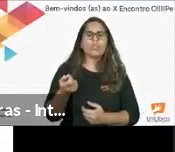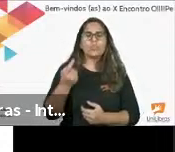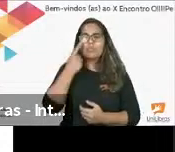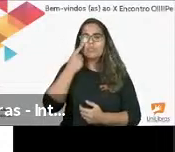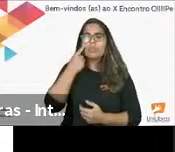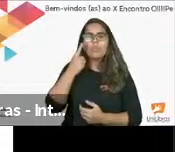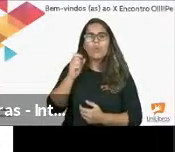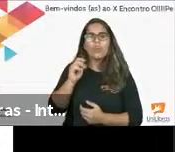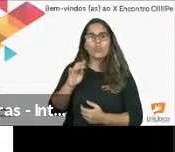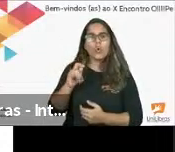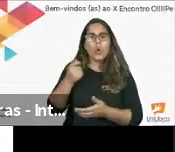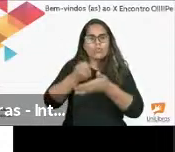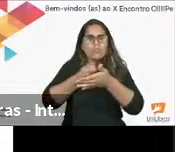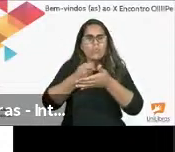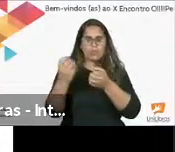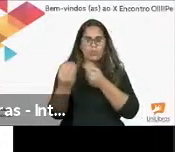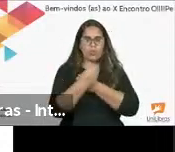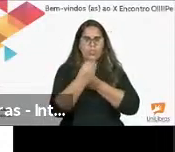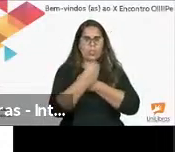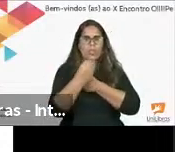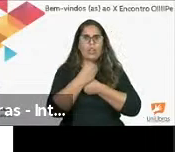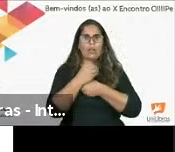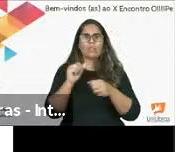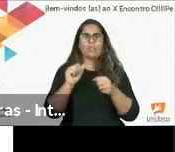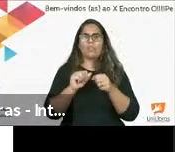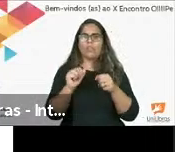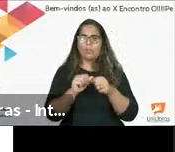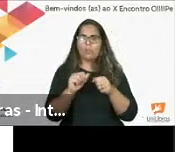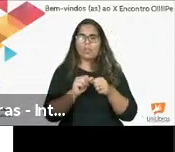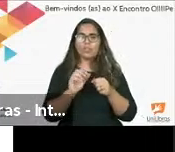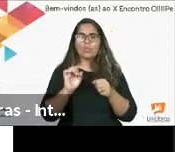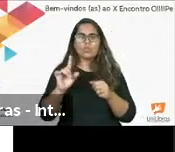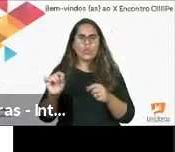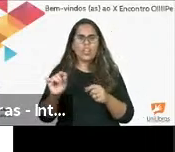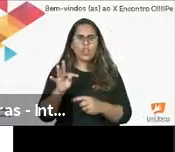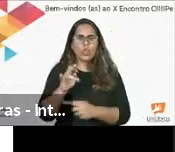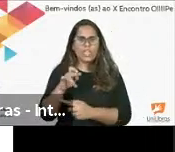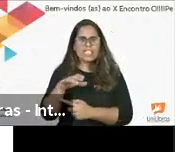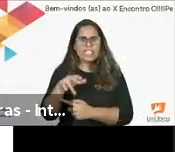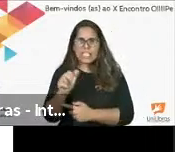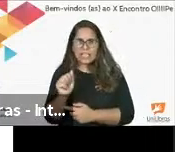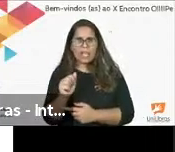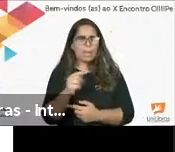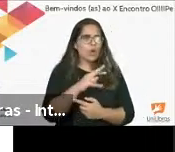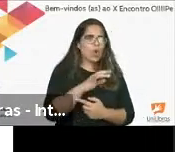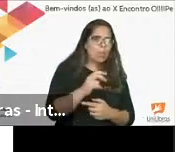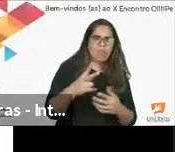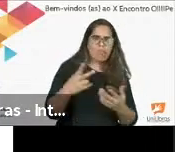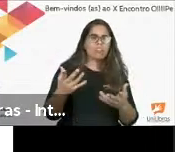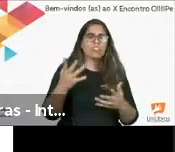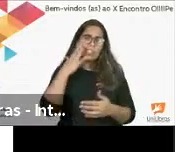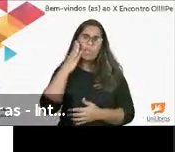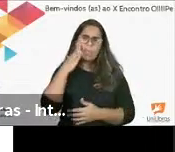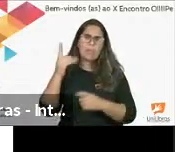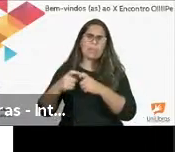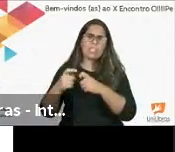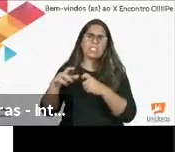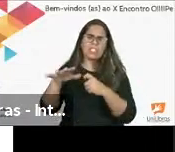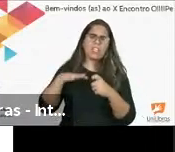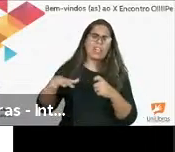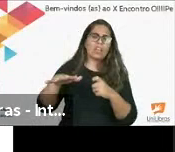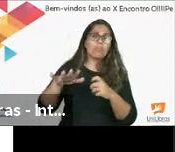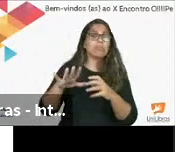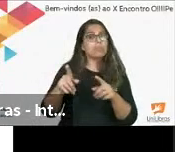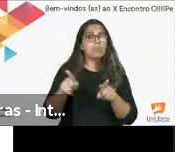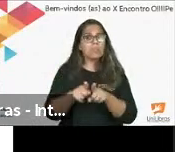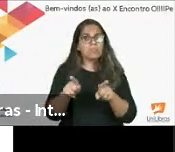os anticorpos podem ser formados não apenas contra toxinas ou micróbios, como a medicina já sabia, mas para